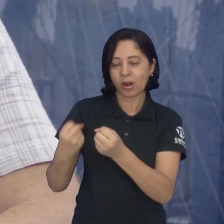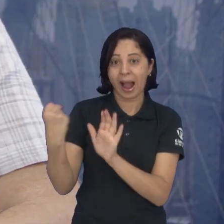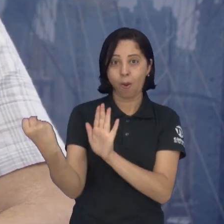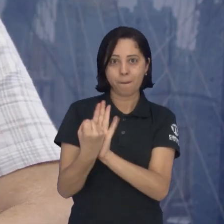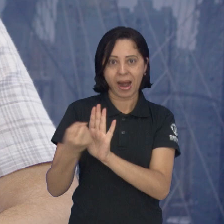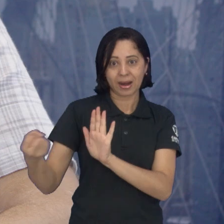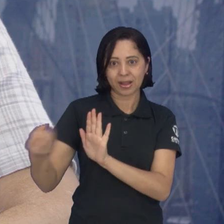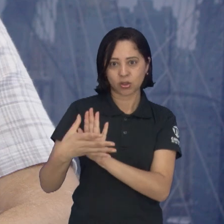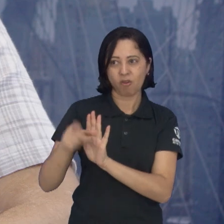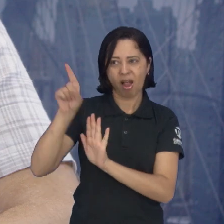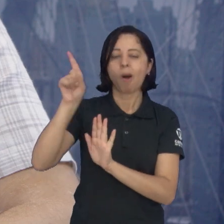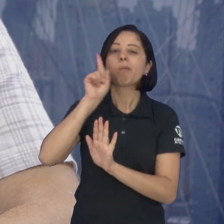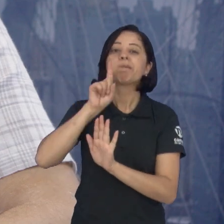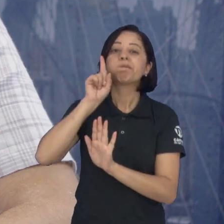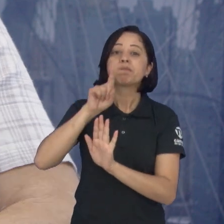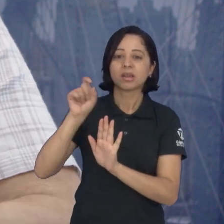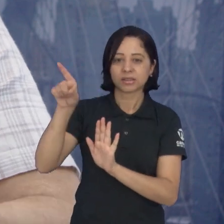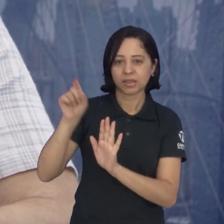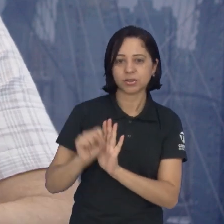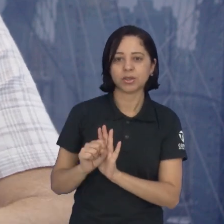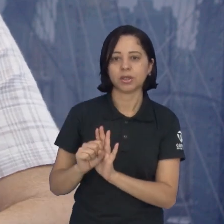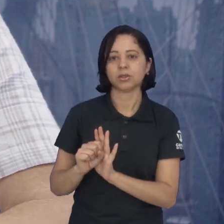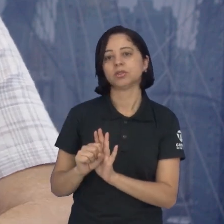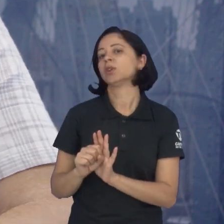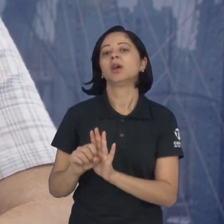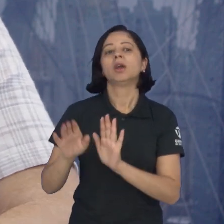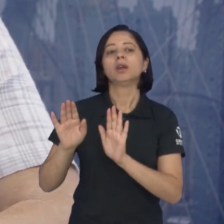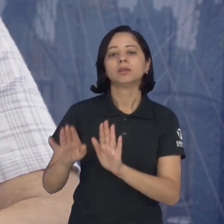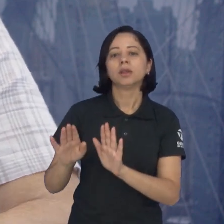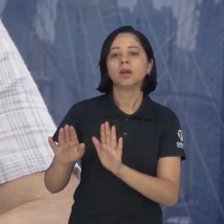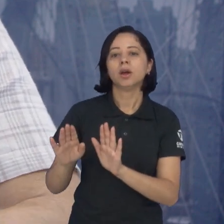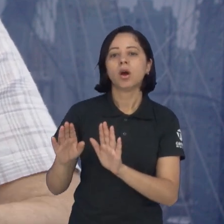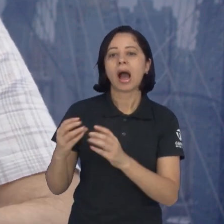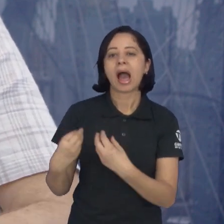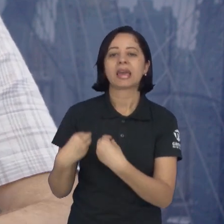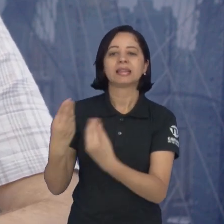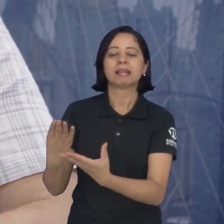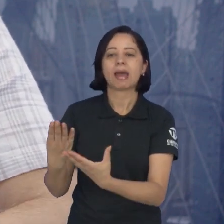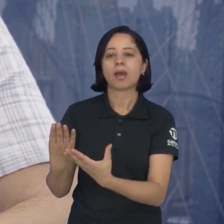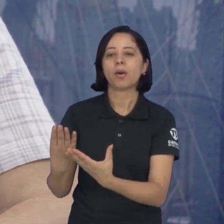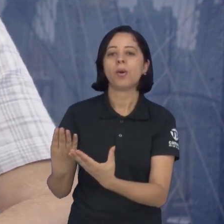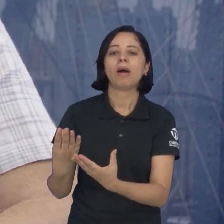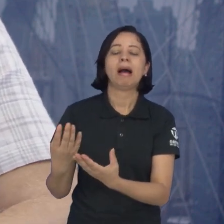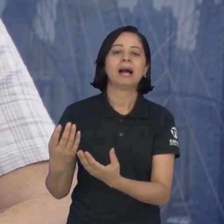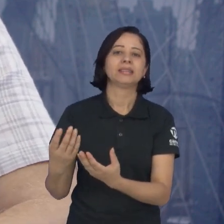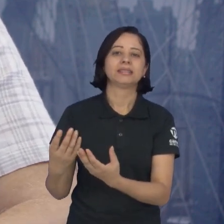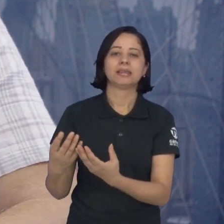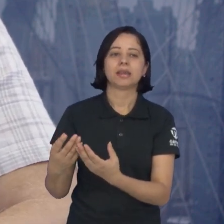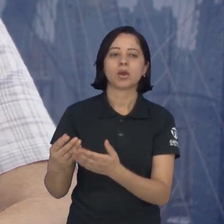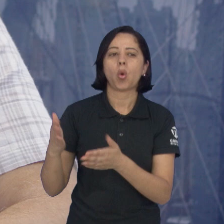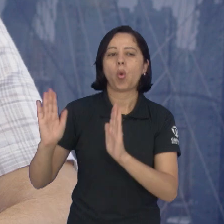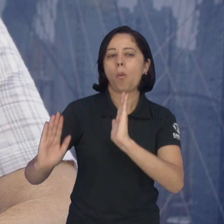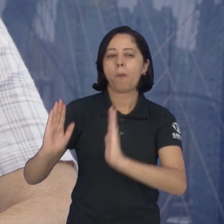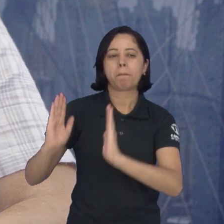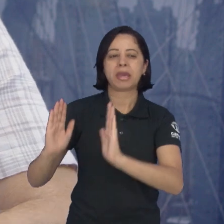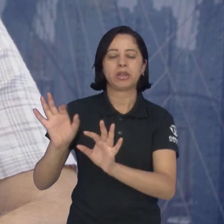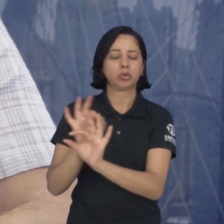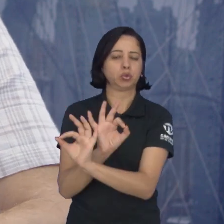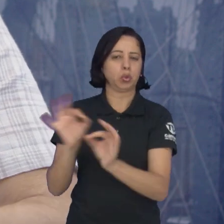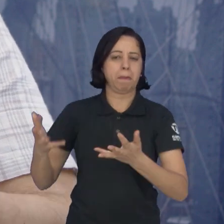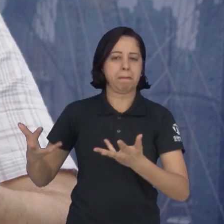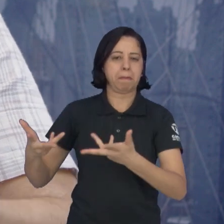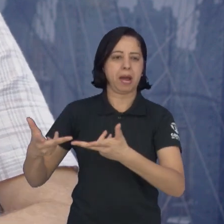nova nos Estados Unidos, né? E para fixar essa marca deram uma garantia excepcional. E essa garantia, ela se